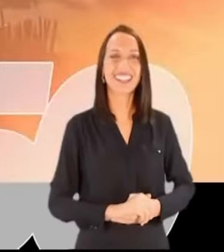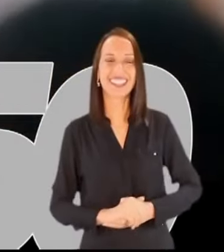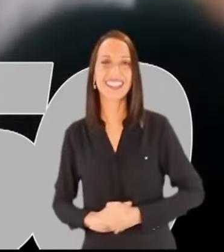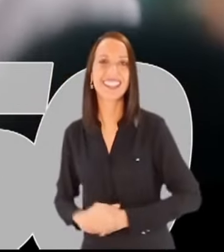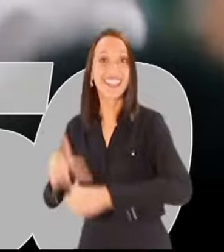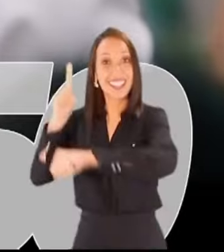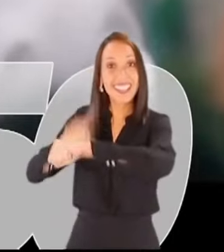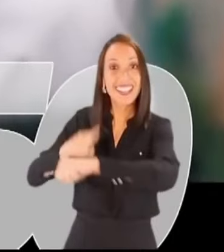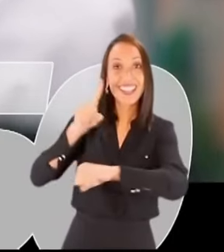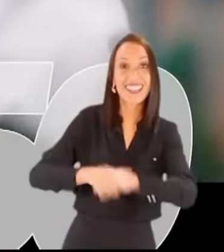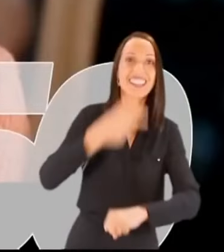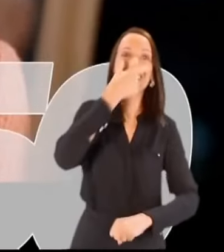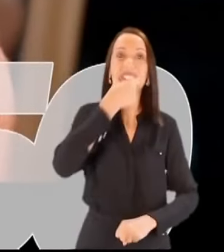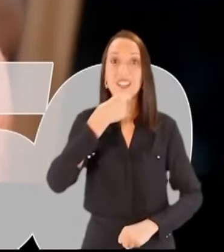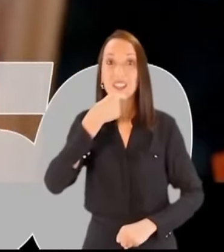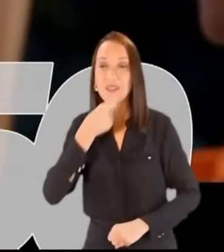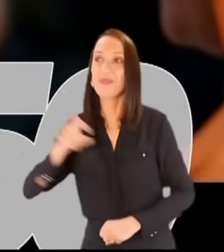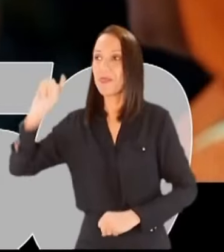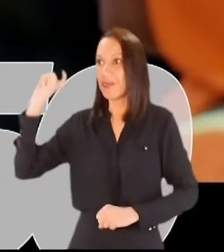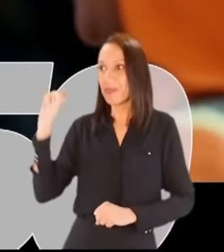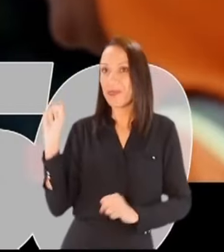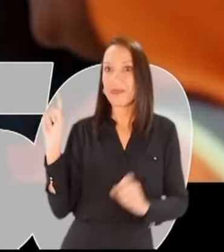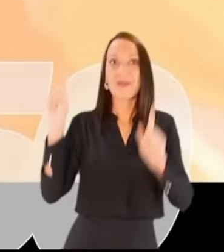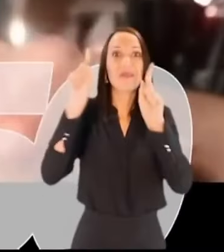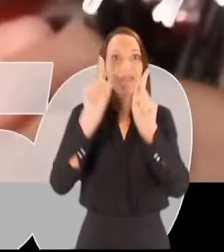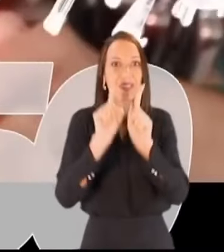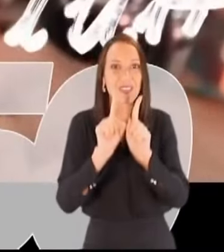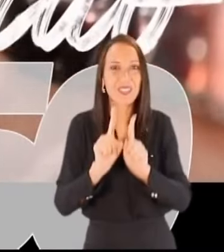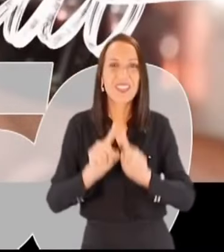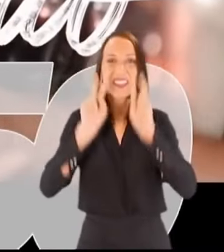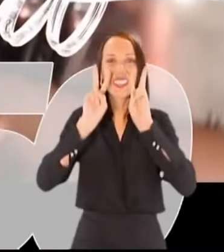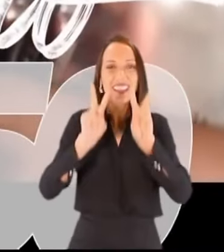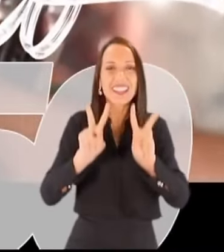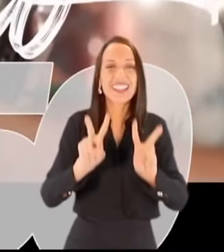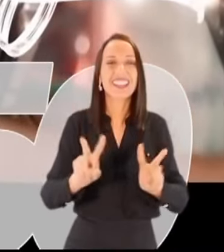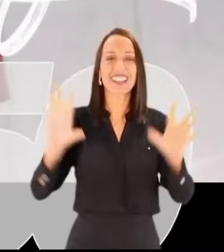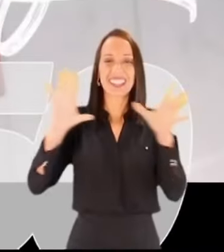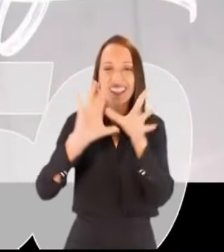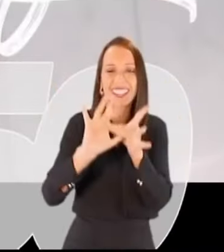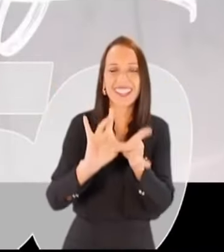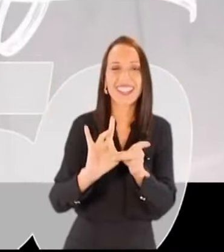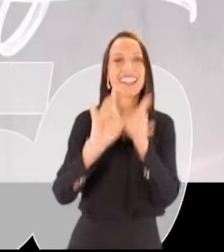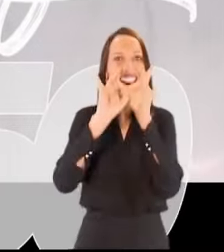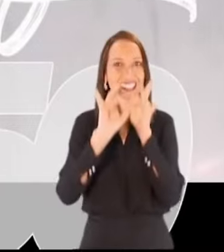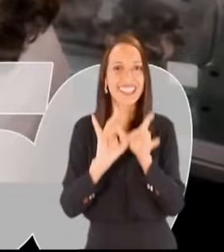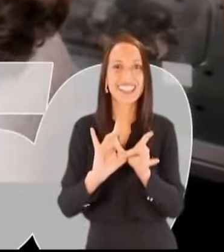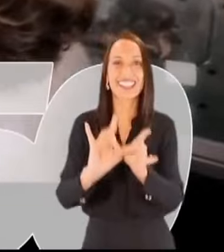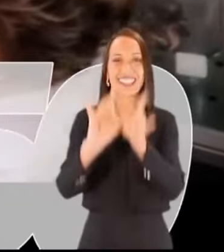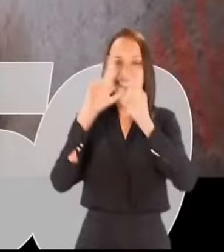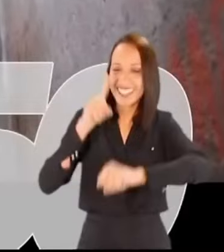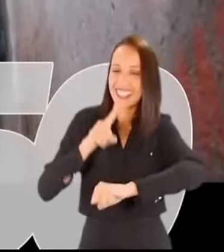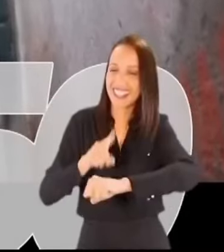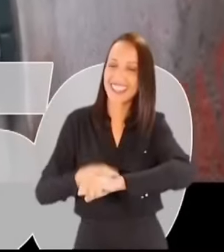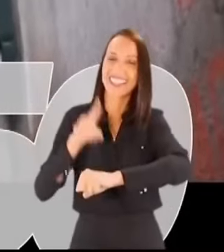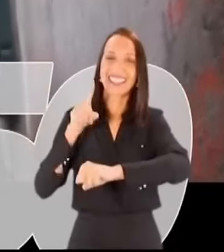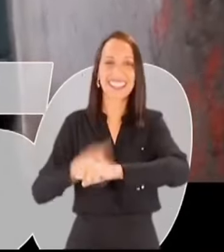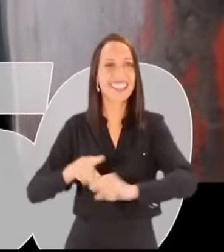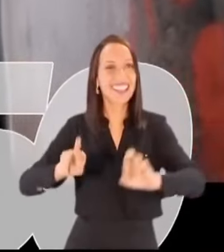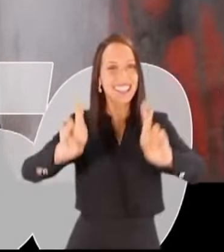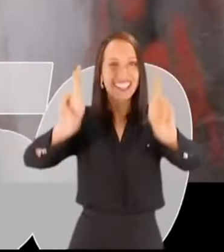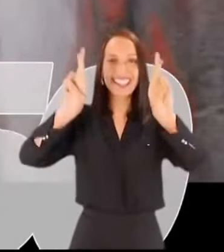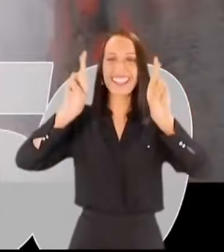É tempo de Boulos e Marta. Olha que bela união. É tempo de